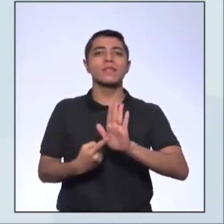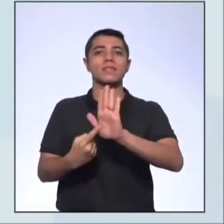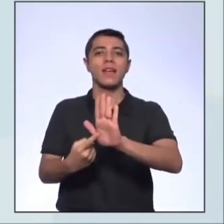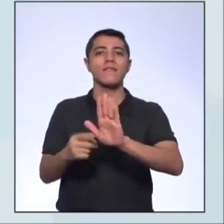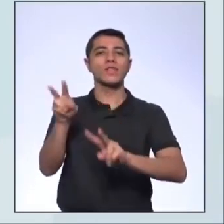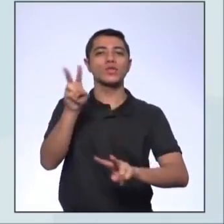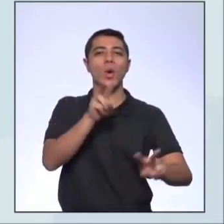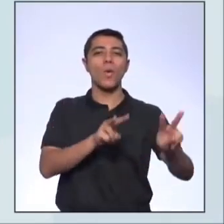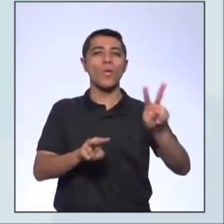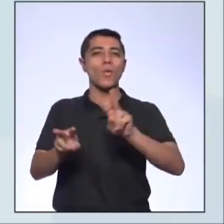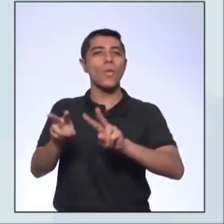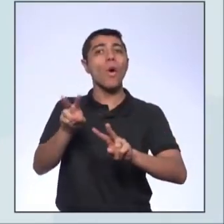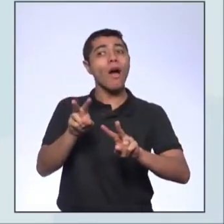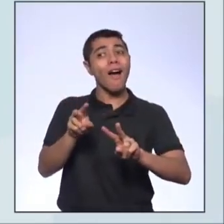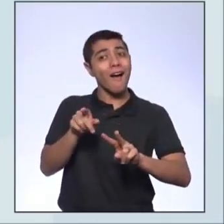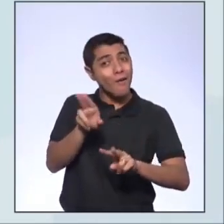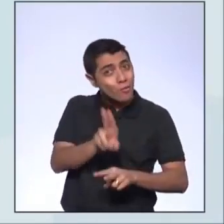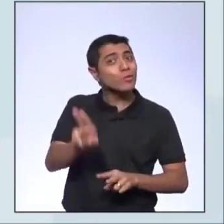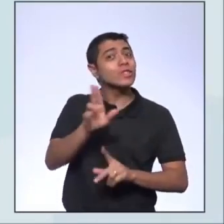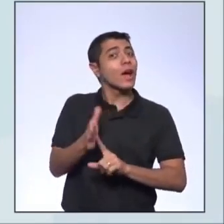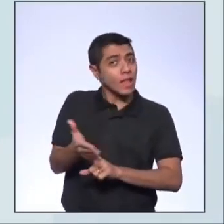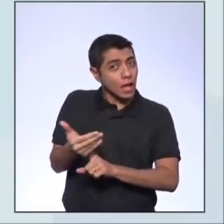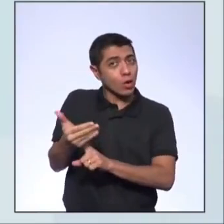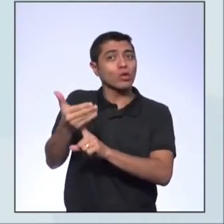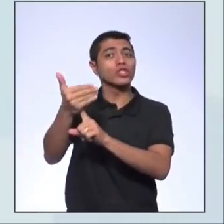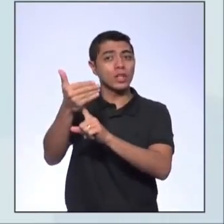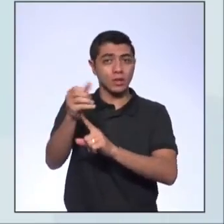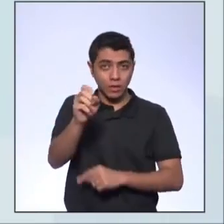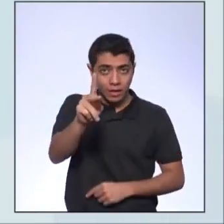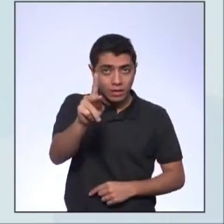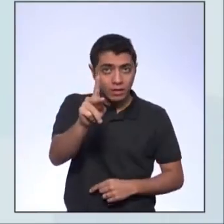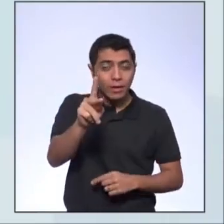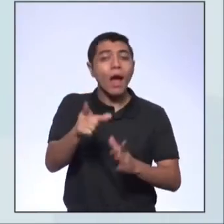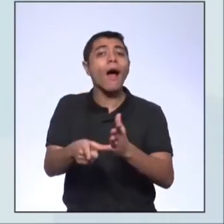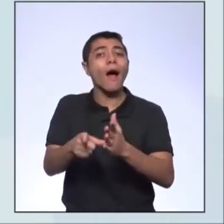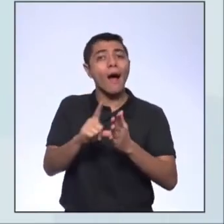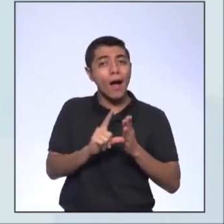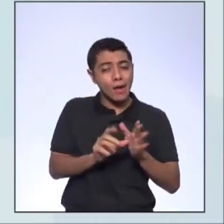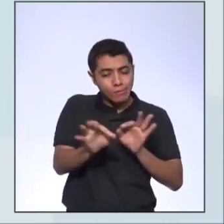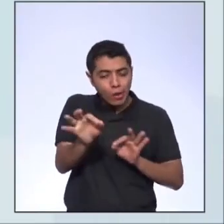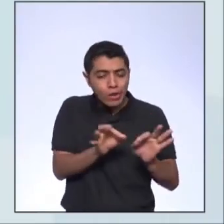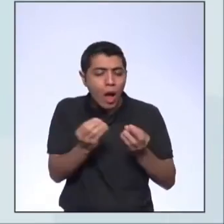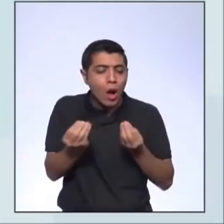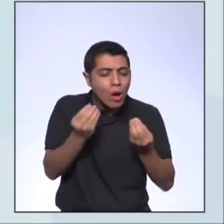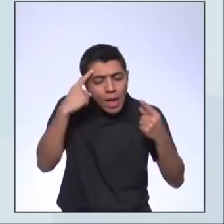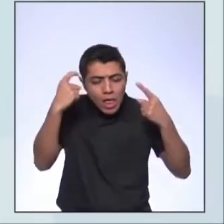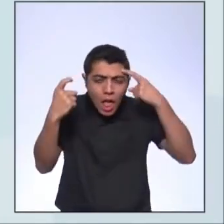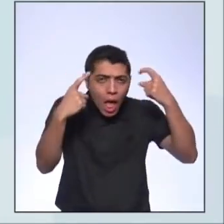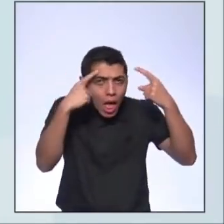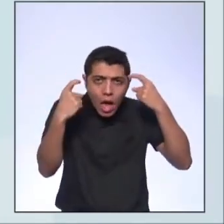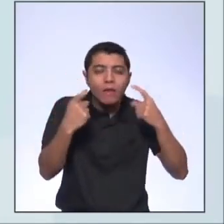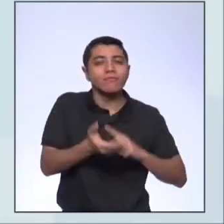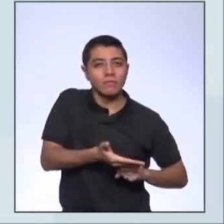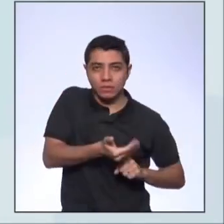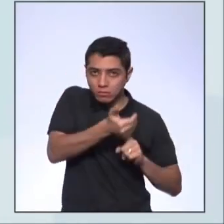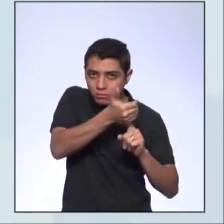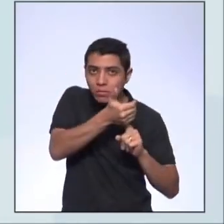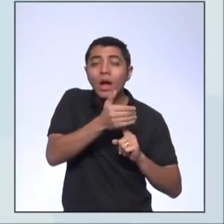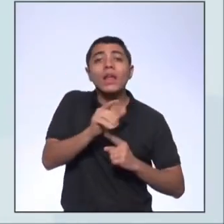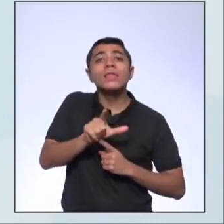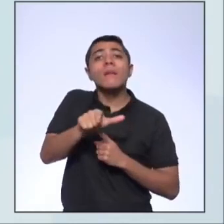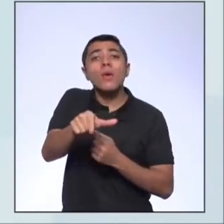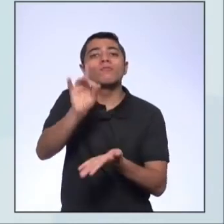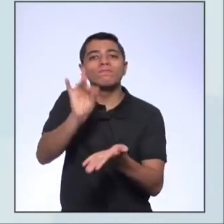novas tecnologias, tanto para o registro do processo de criação, quanto para o suporte ou como elemento do produto final. Lembrem-se